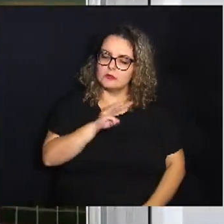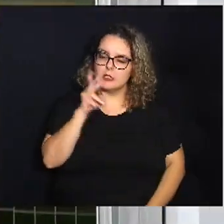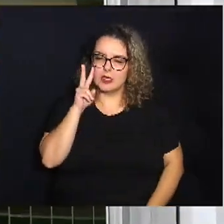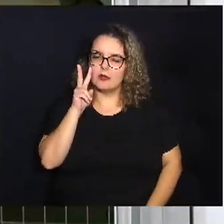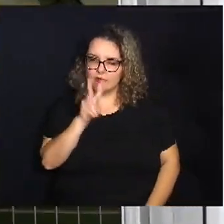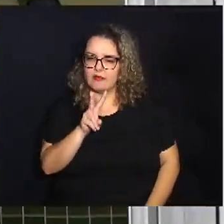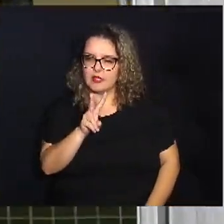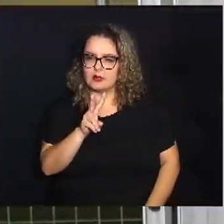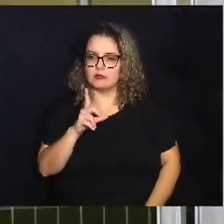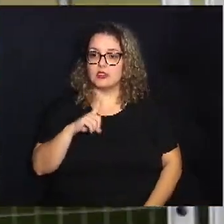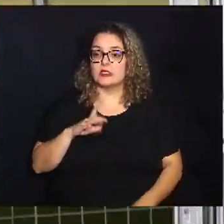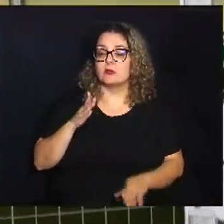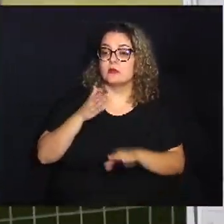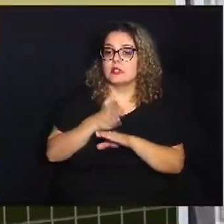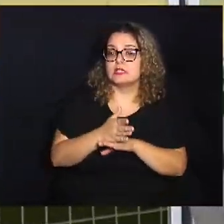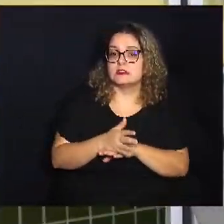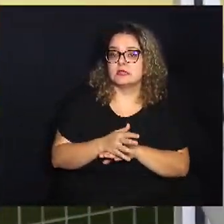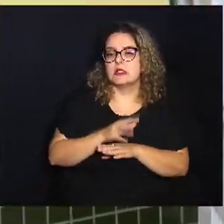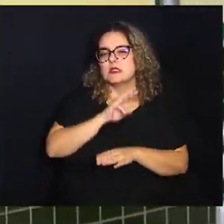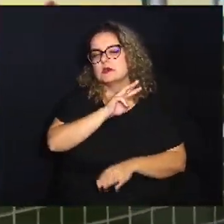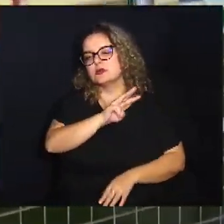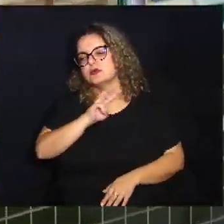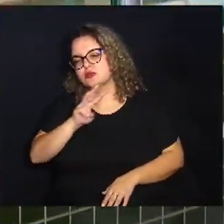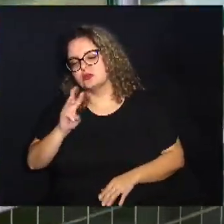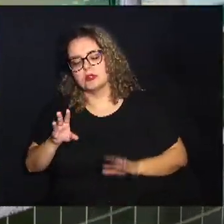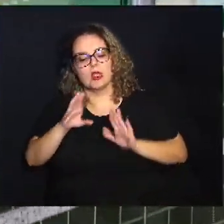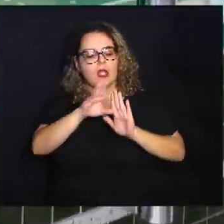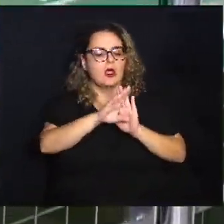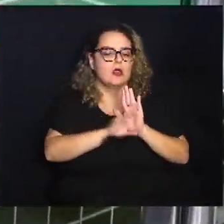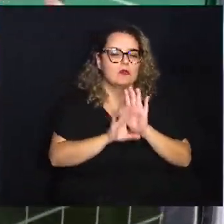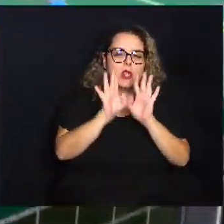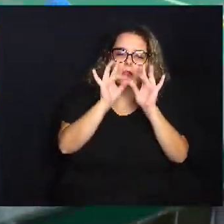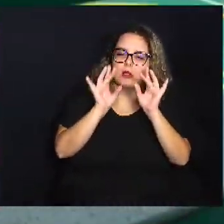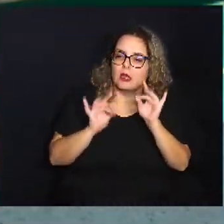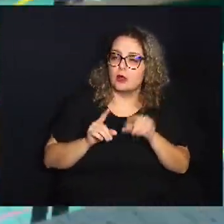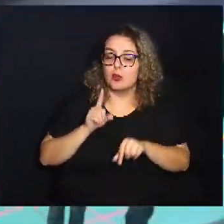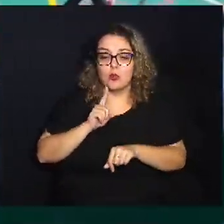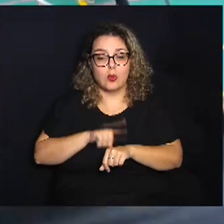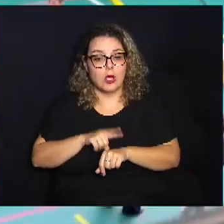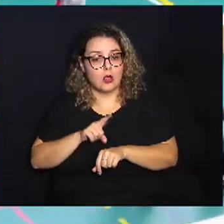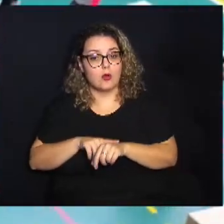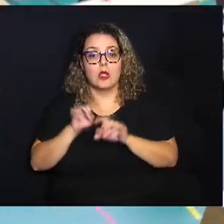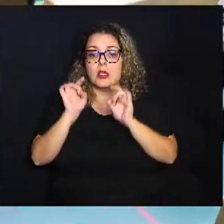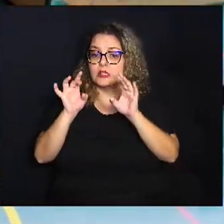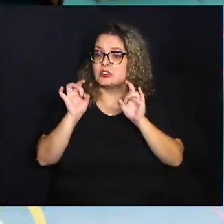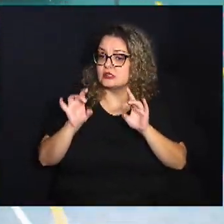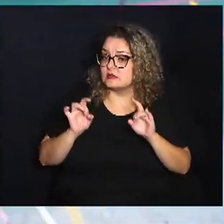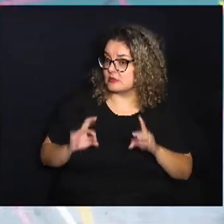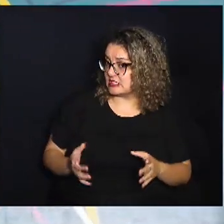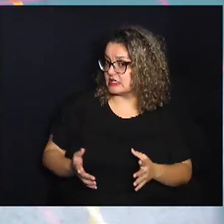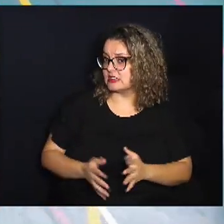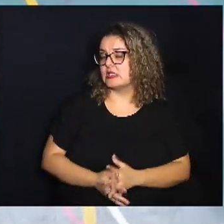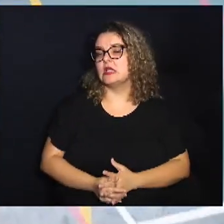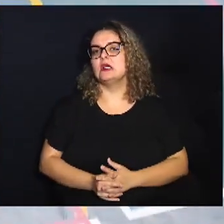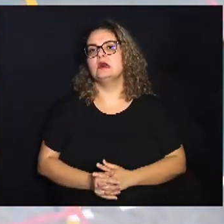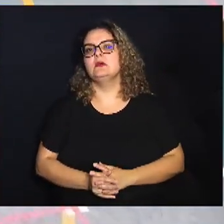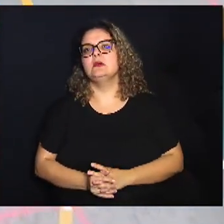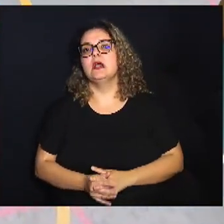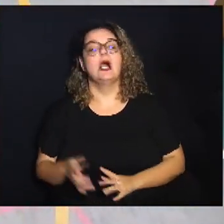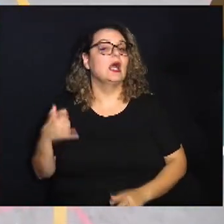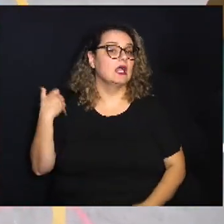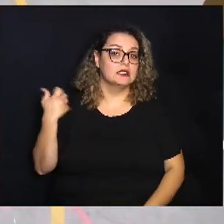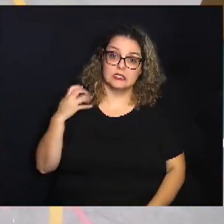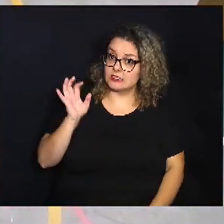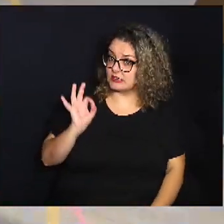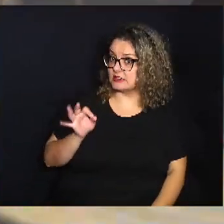ter um acesso a toda a programação, que lá a gente tem tudo detalhado, com os horários bem específicos, a faixa etária,